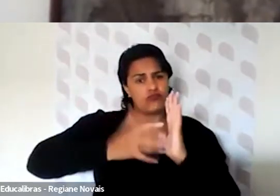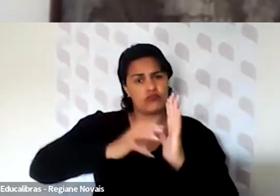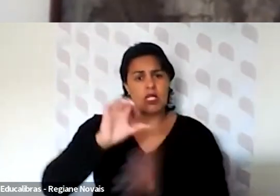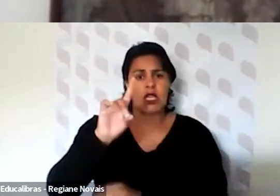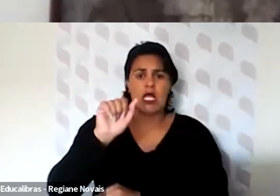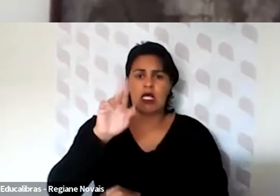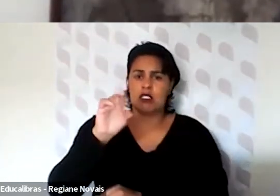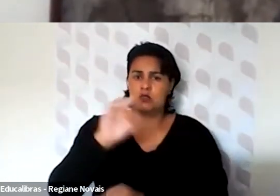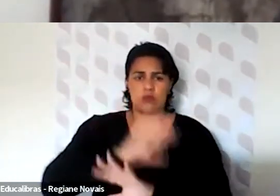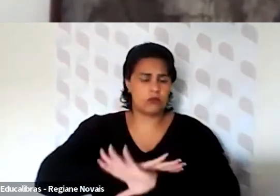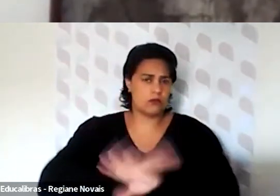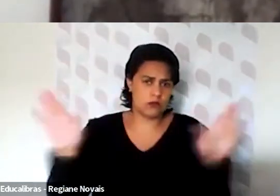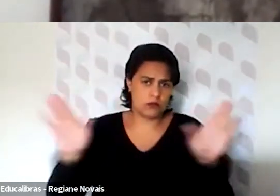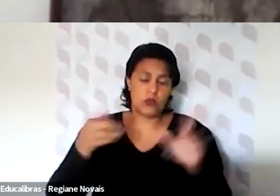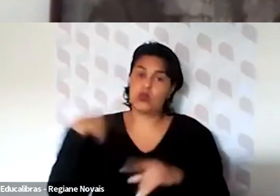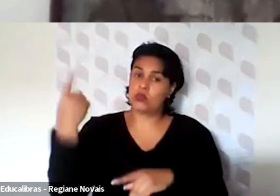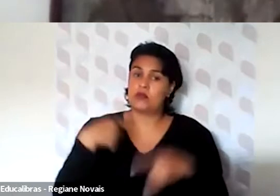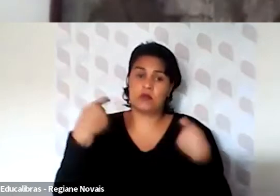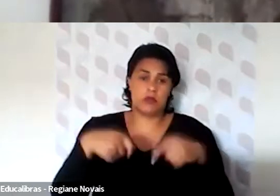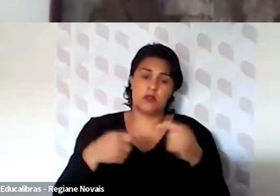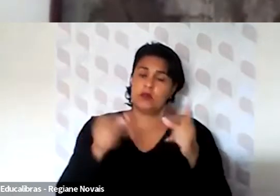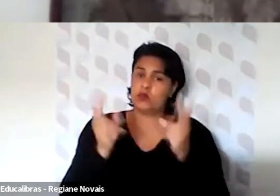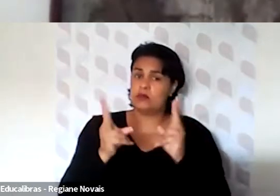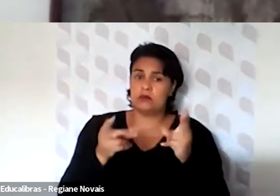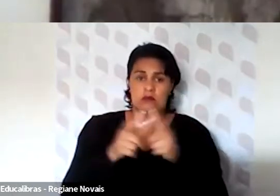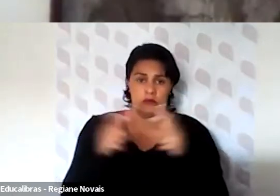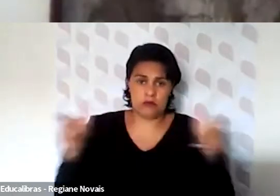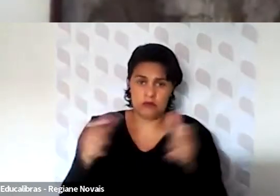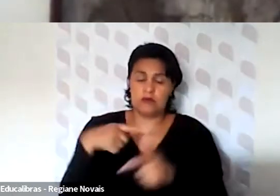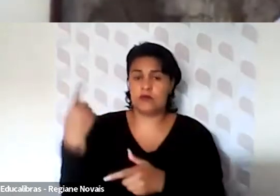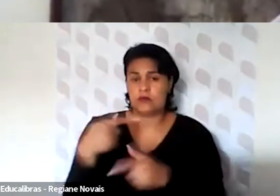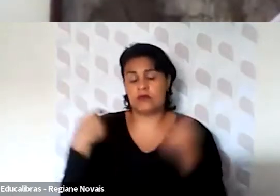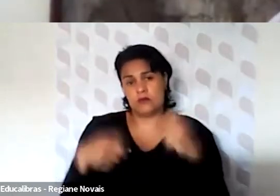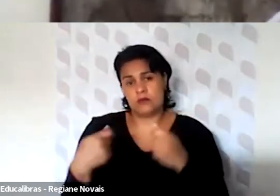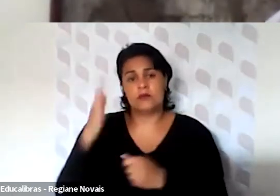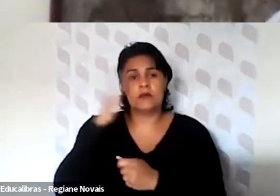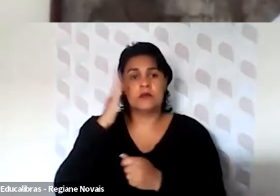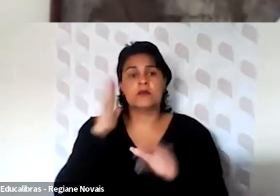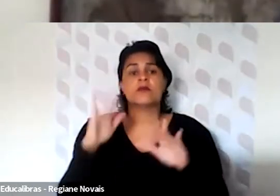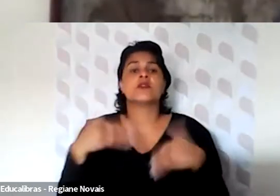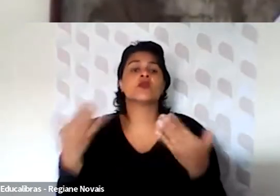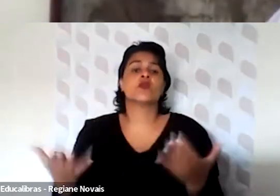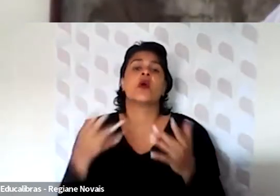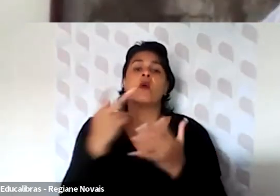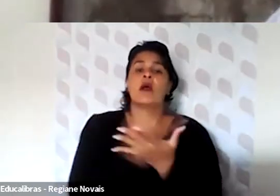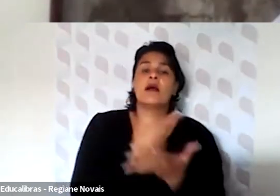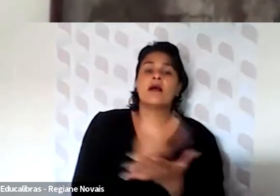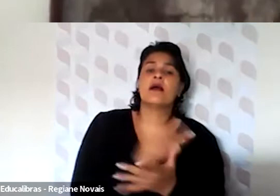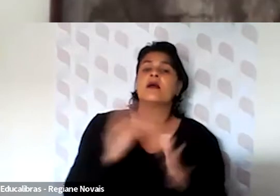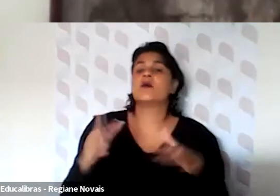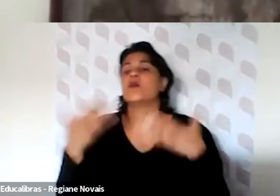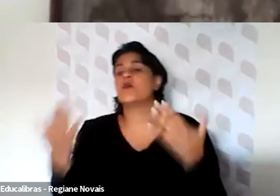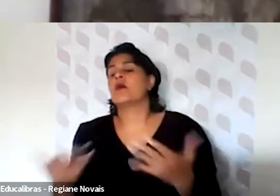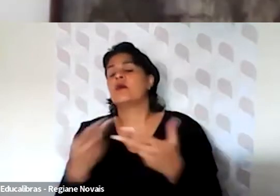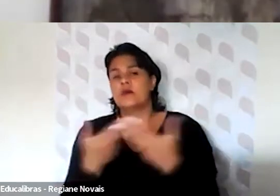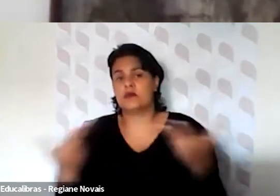saber crescer com a natureza, mas para isso nós temos que entender as ambiguidades e os erros que nos colocam no presente. Nós temos, eu